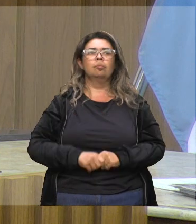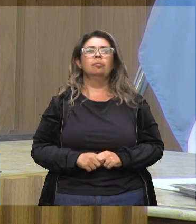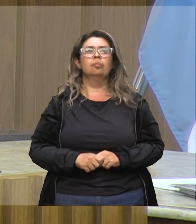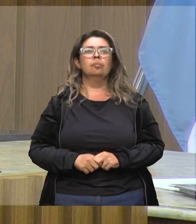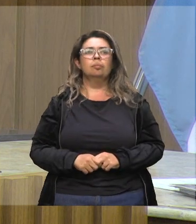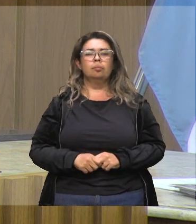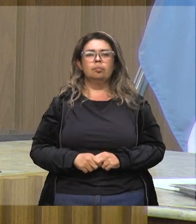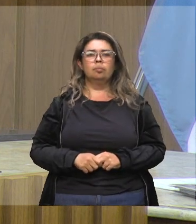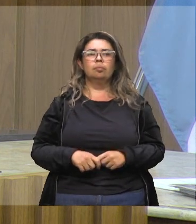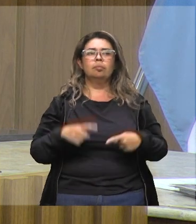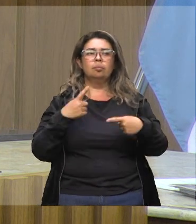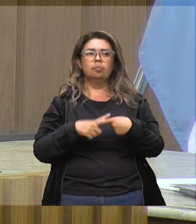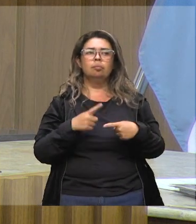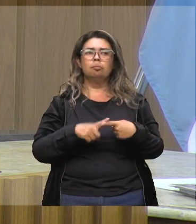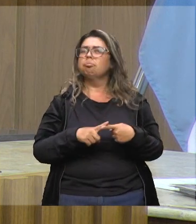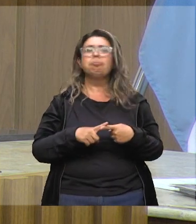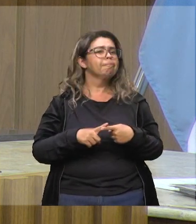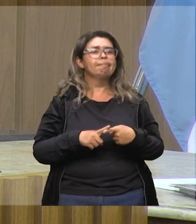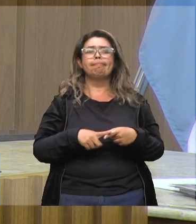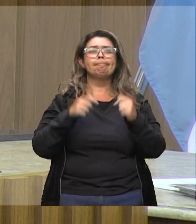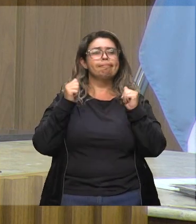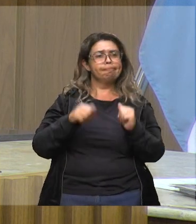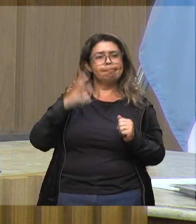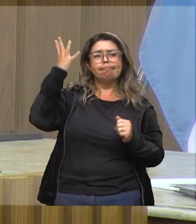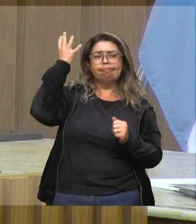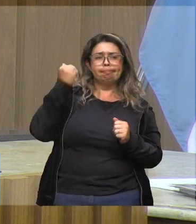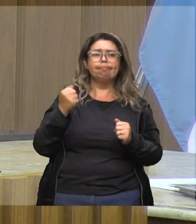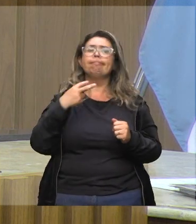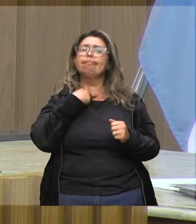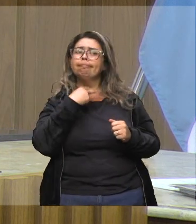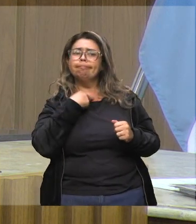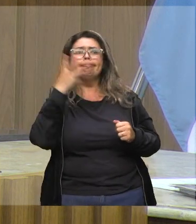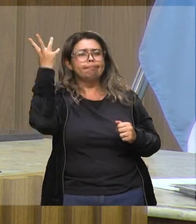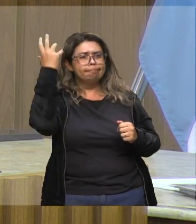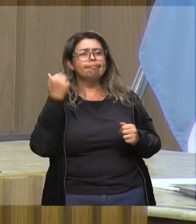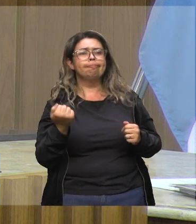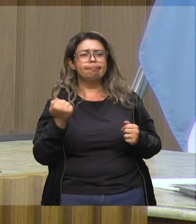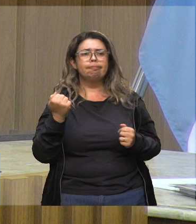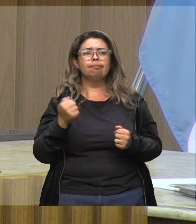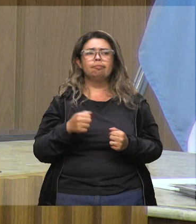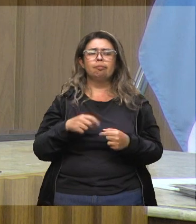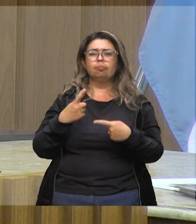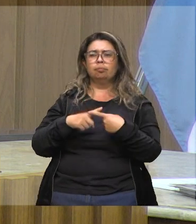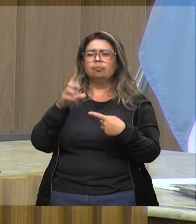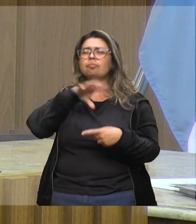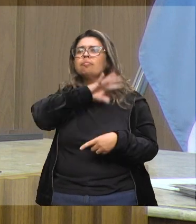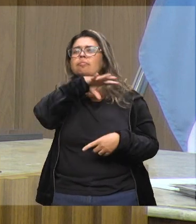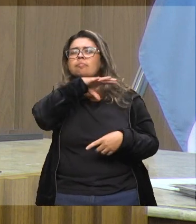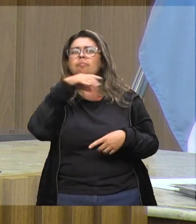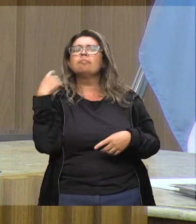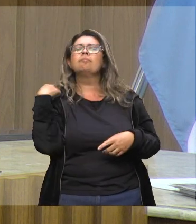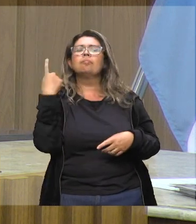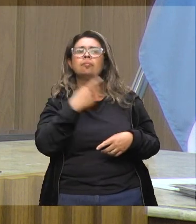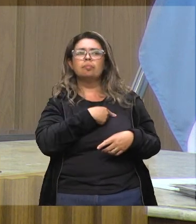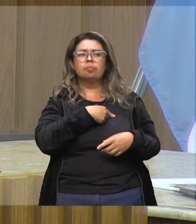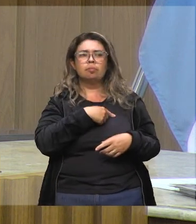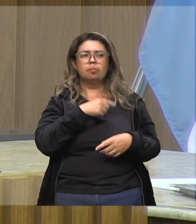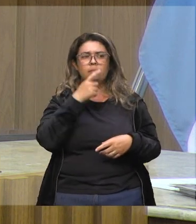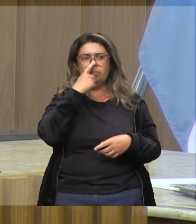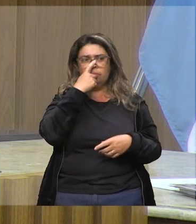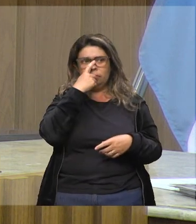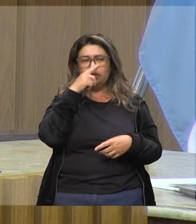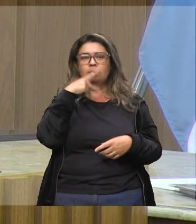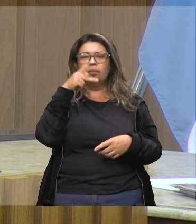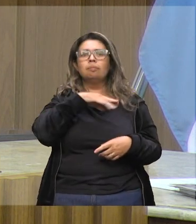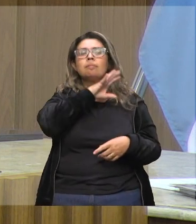uma coisa que é inadmissível. Os nossos animais, quando vai com a gente passear, a gente fala animais hoje, mas